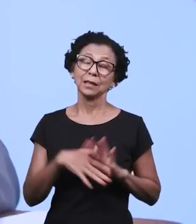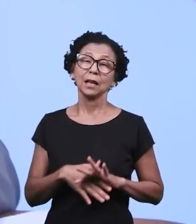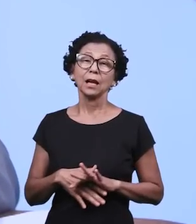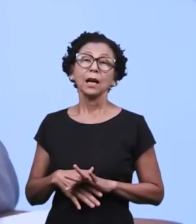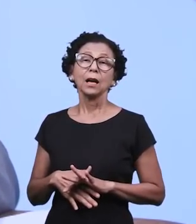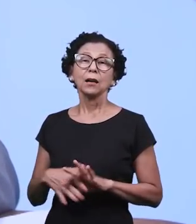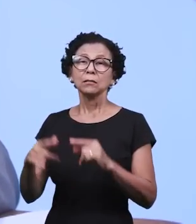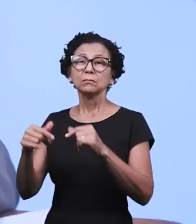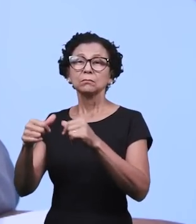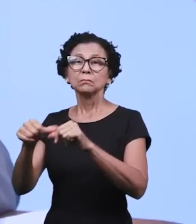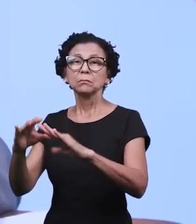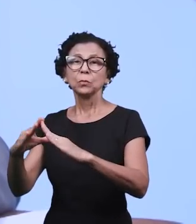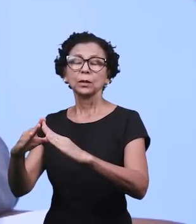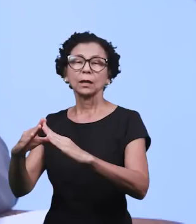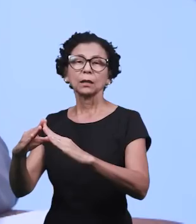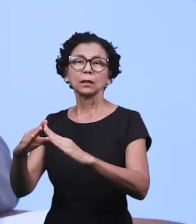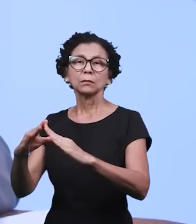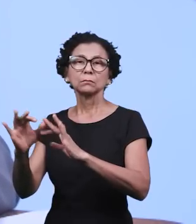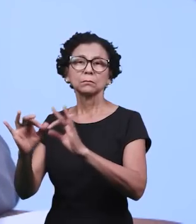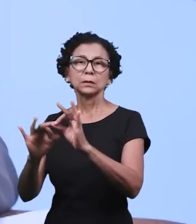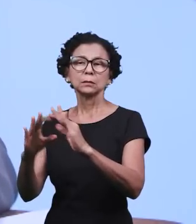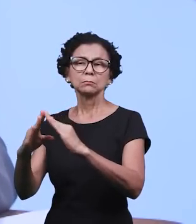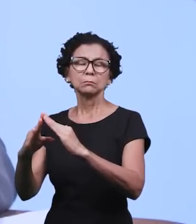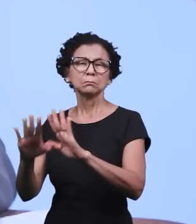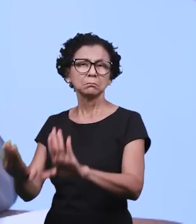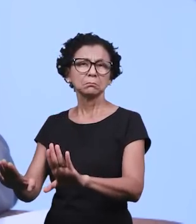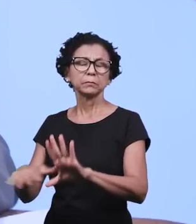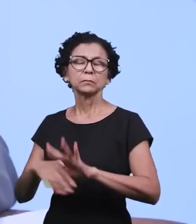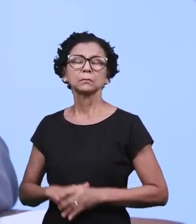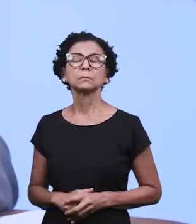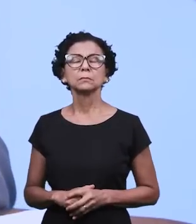E chegaram numa localidade chamada Harã.